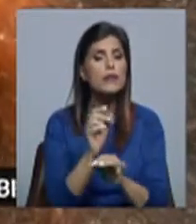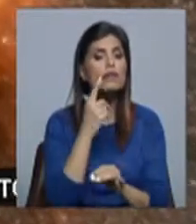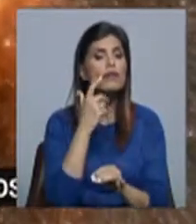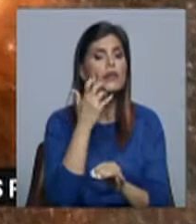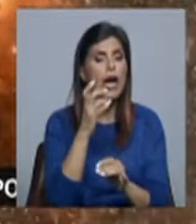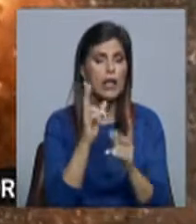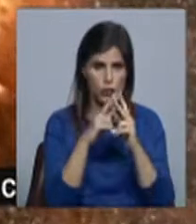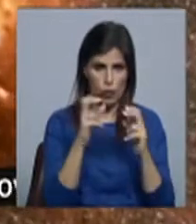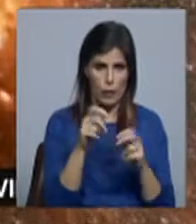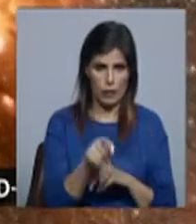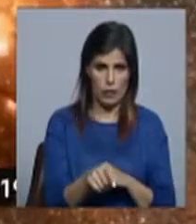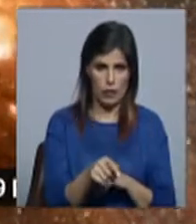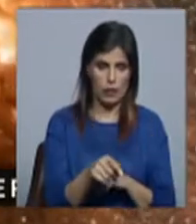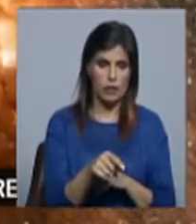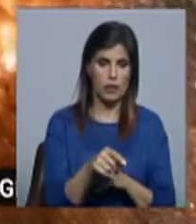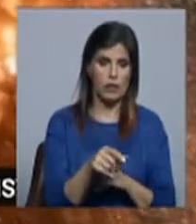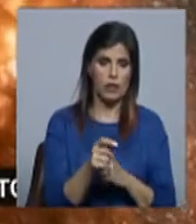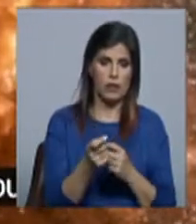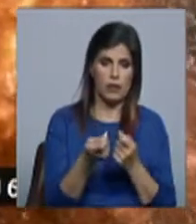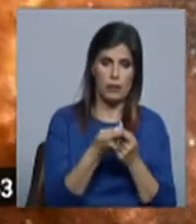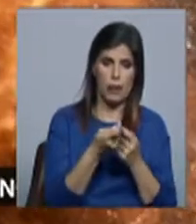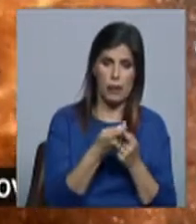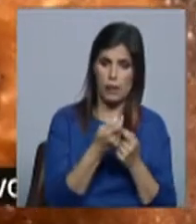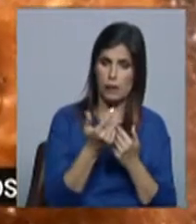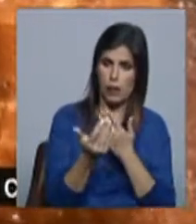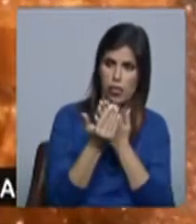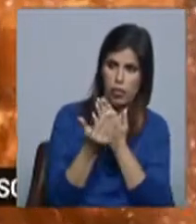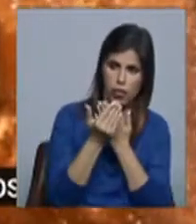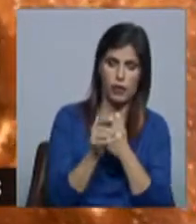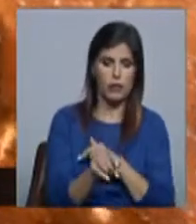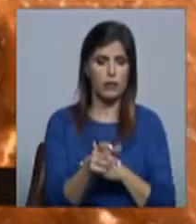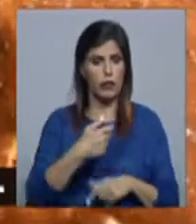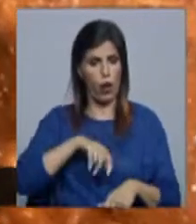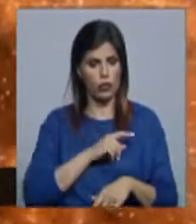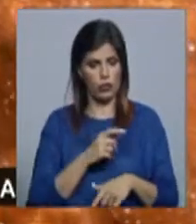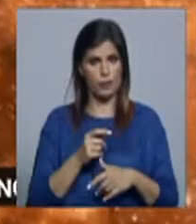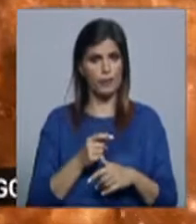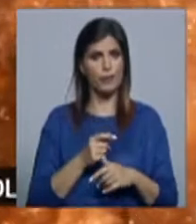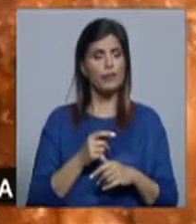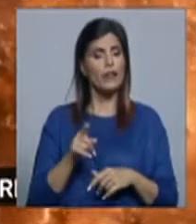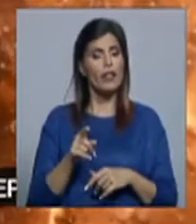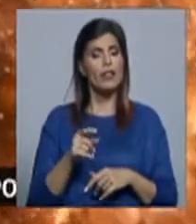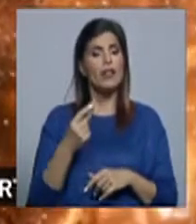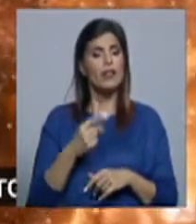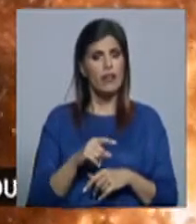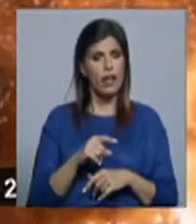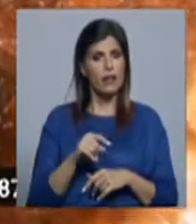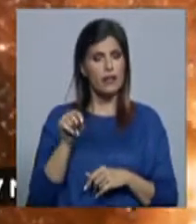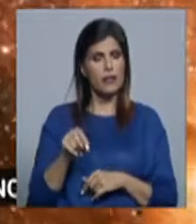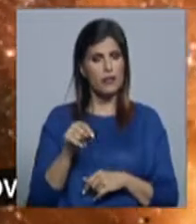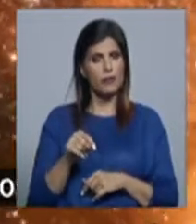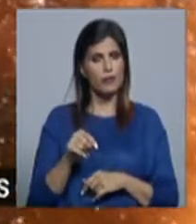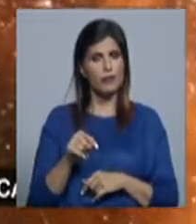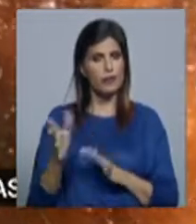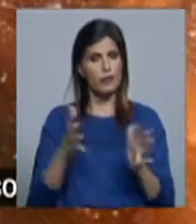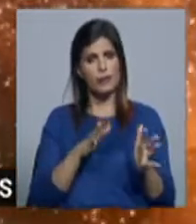descoberta, Cristiana, é que está mesmo no nosso quintal, está mesmo muito próximo de nós. E apesar de ter aqui, olha, cerca de